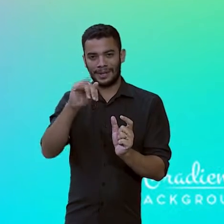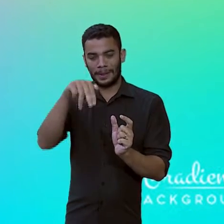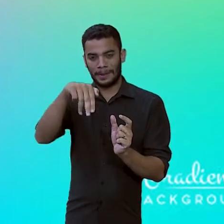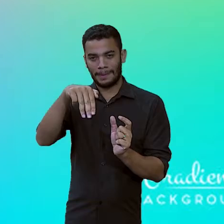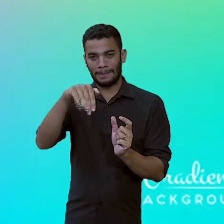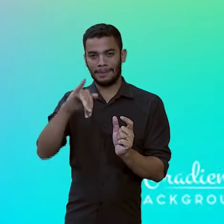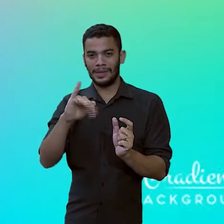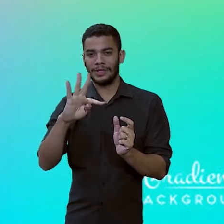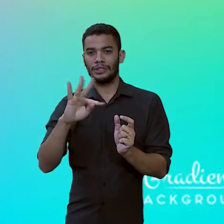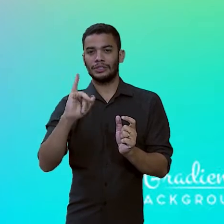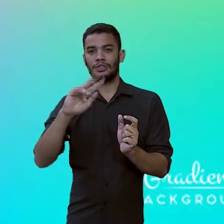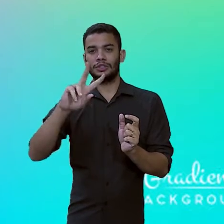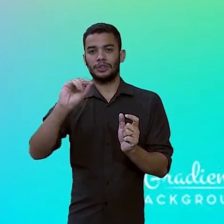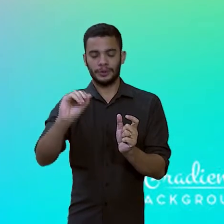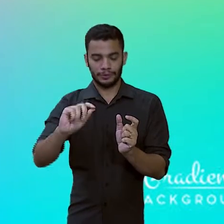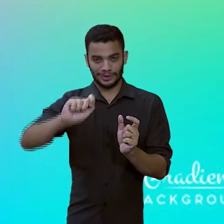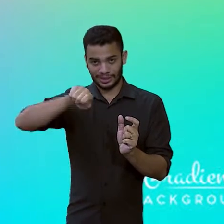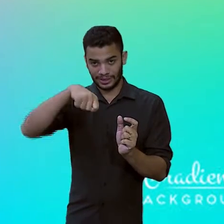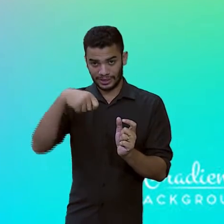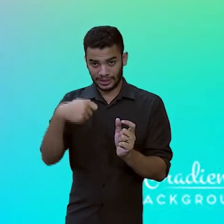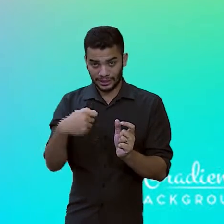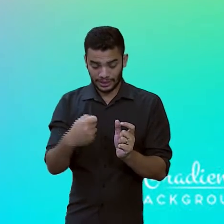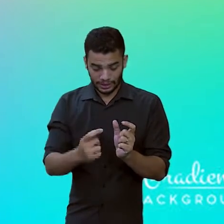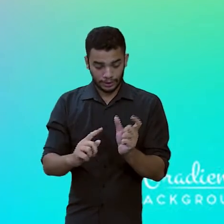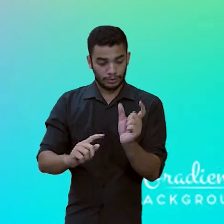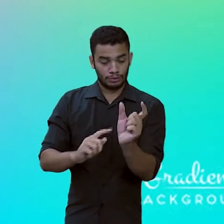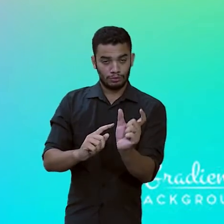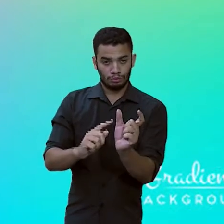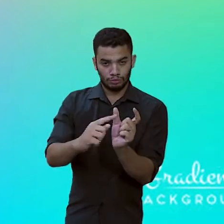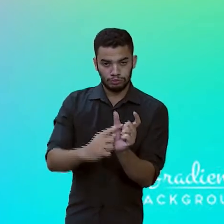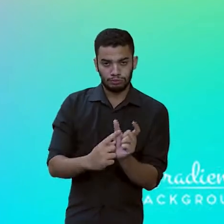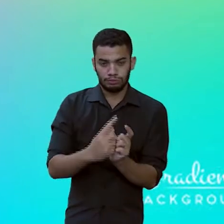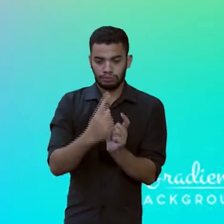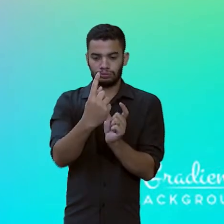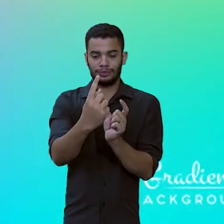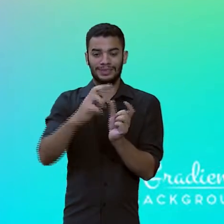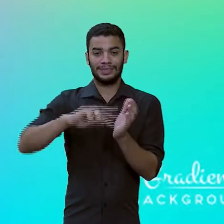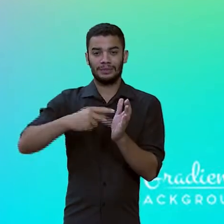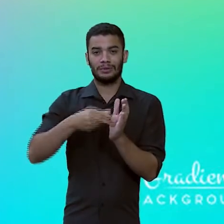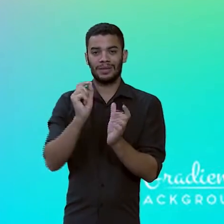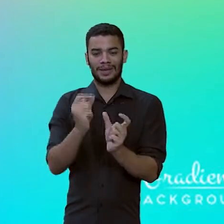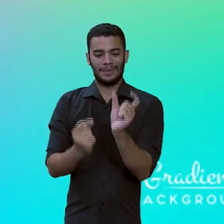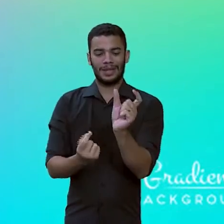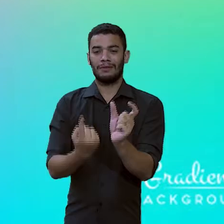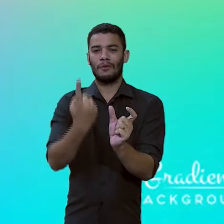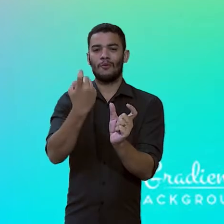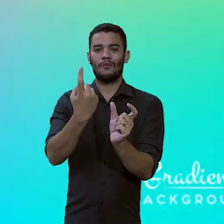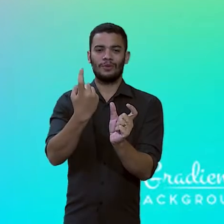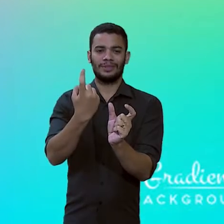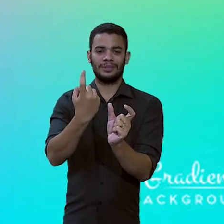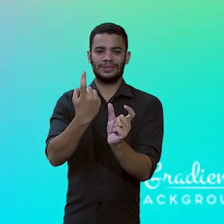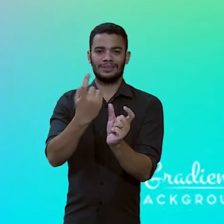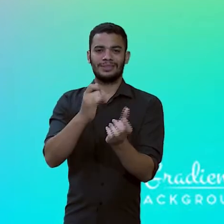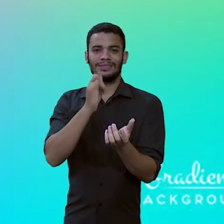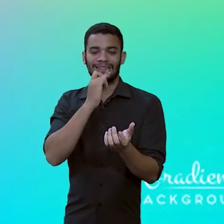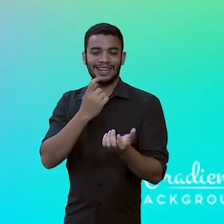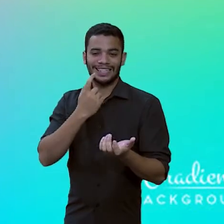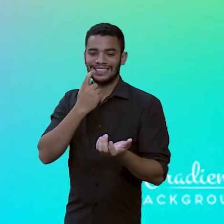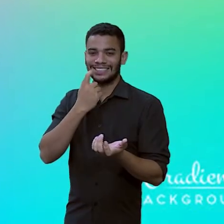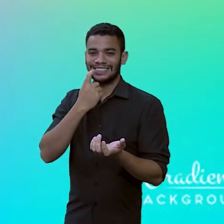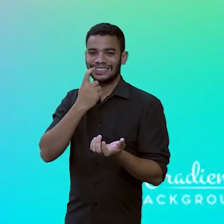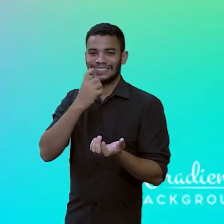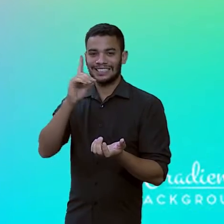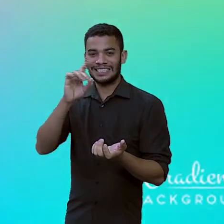outras palavras, mas eles podem formar outras. Exemplo, dente. E os